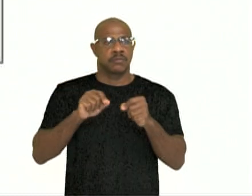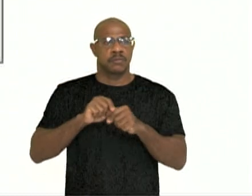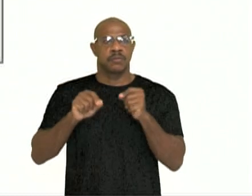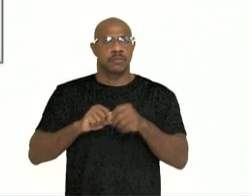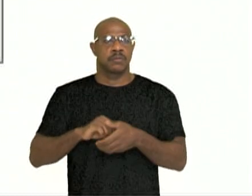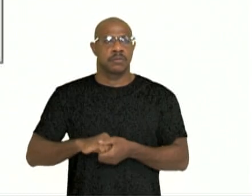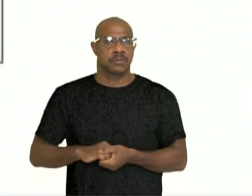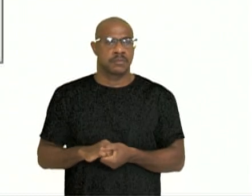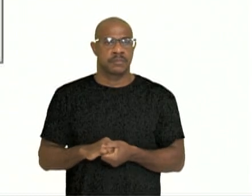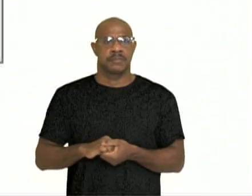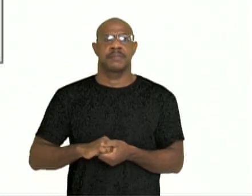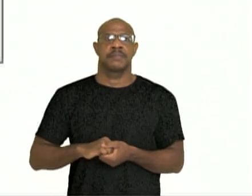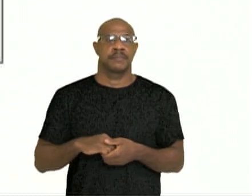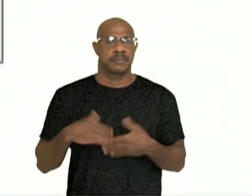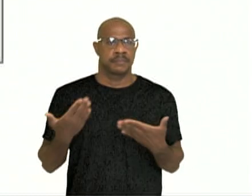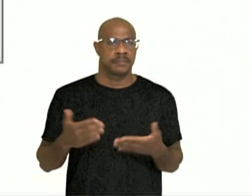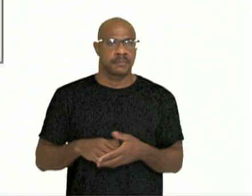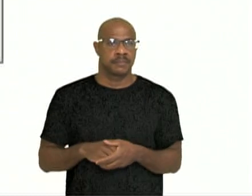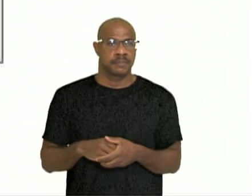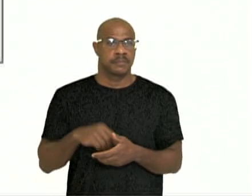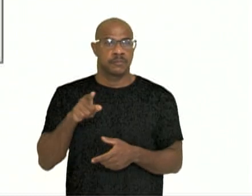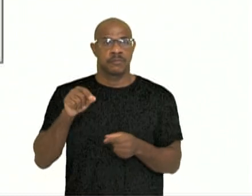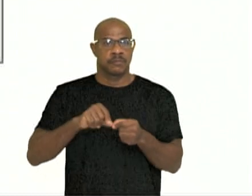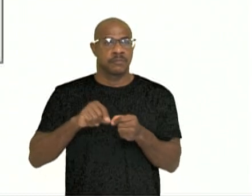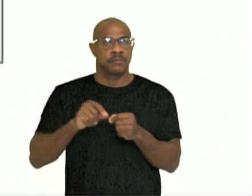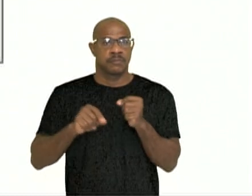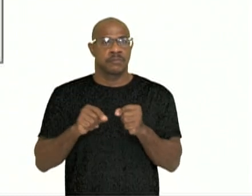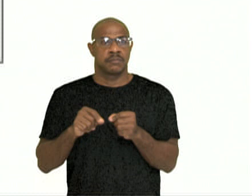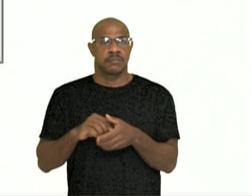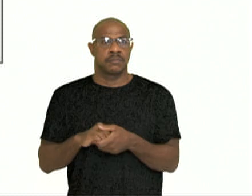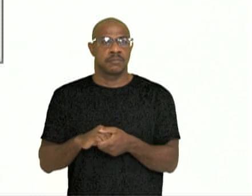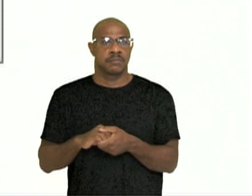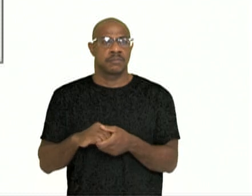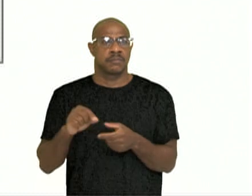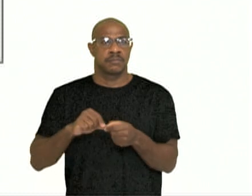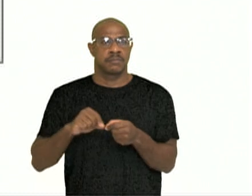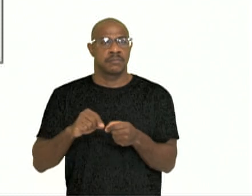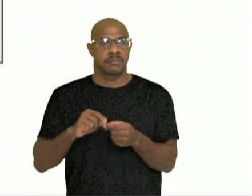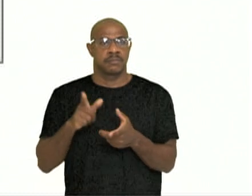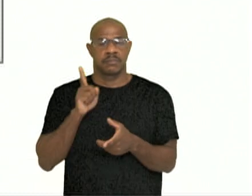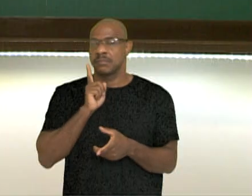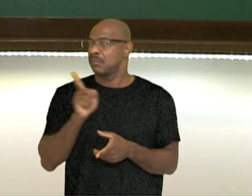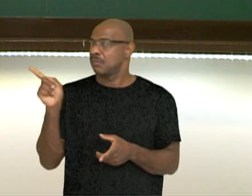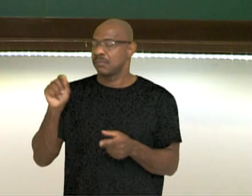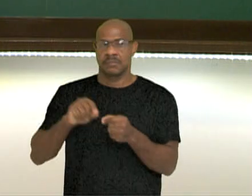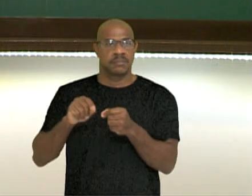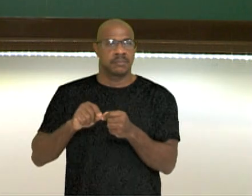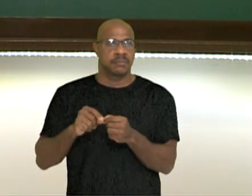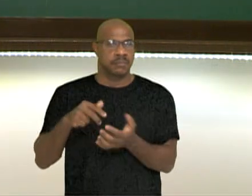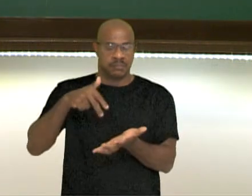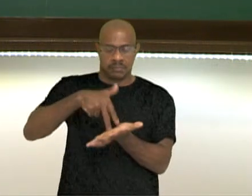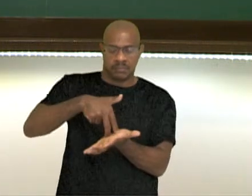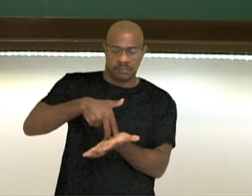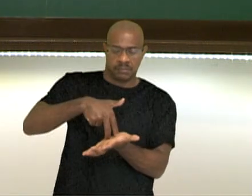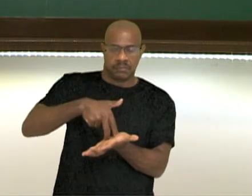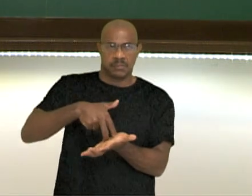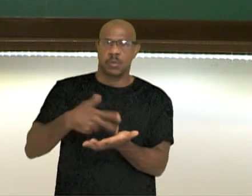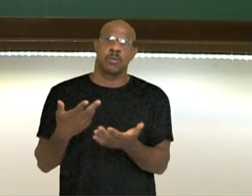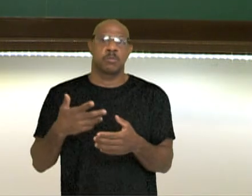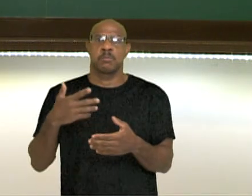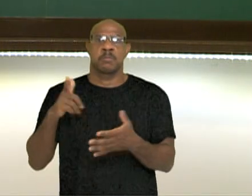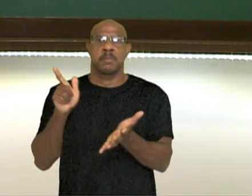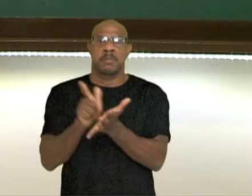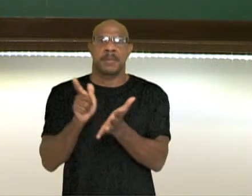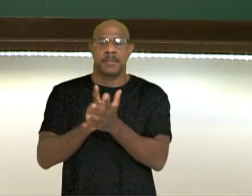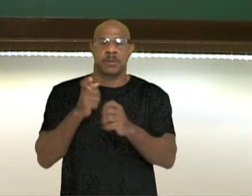um teodolito caseiro. Basta você fixar, né, esse transferidor numa base, né, de preferência um papelão. Se você quiser,